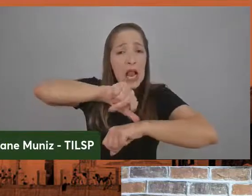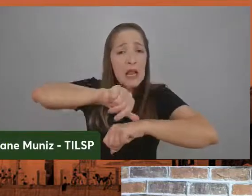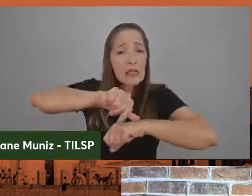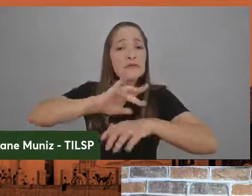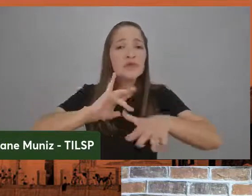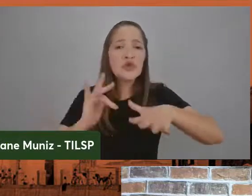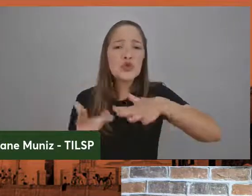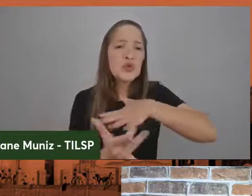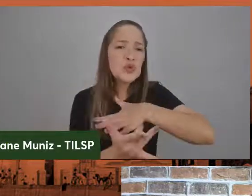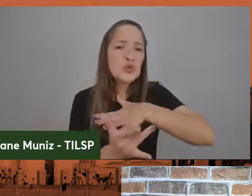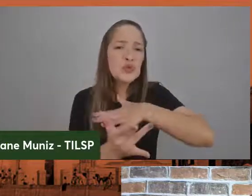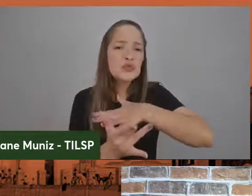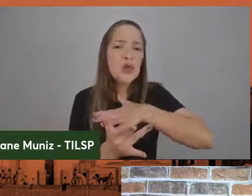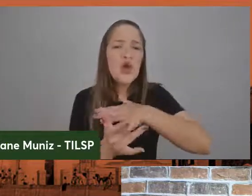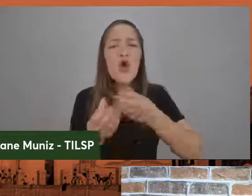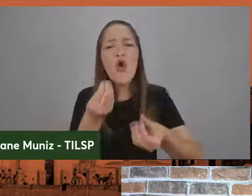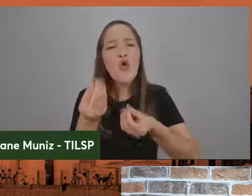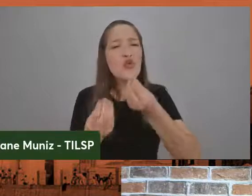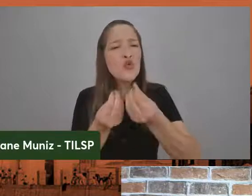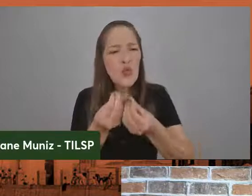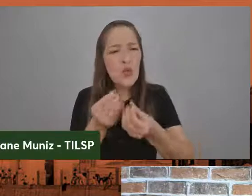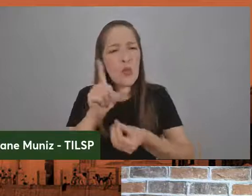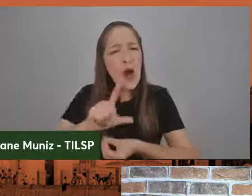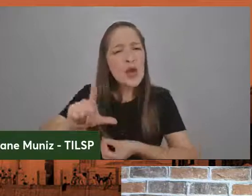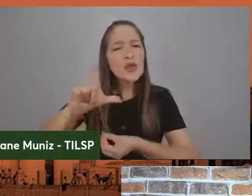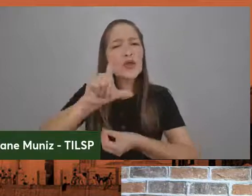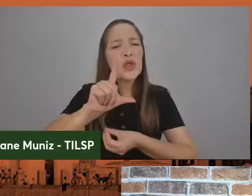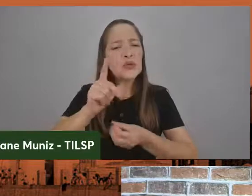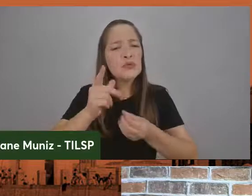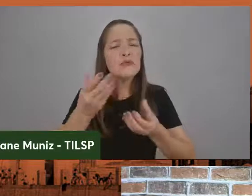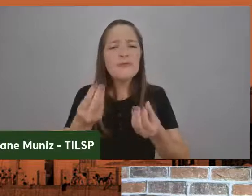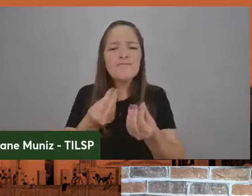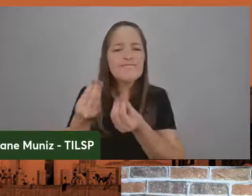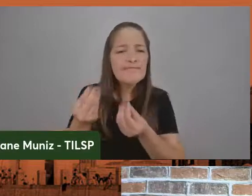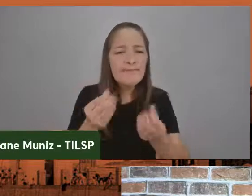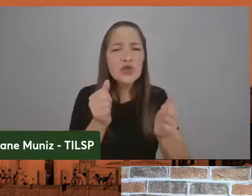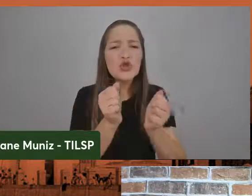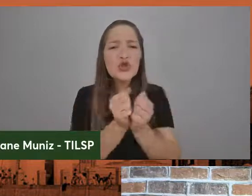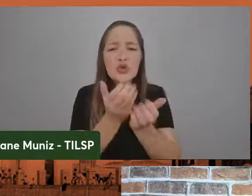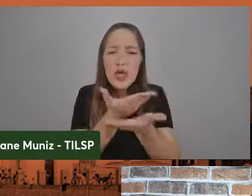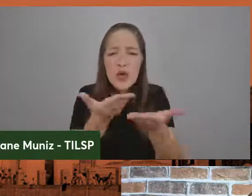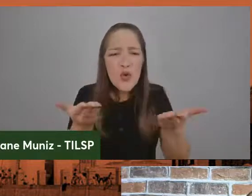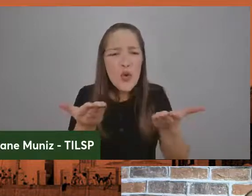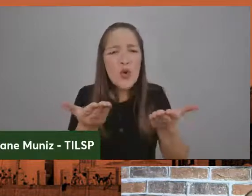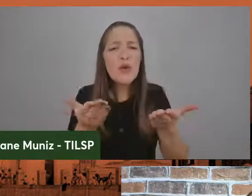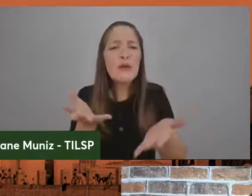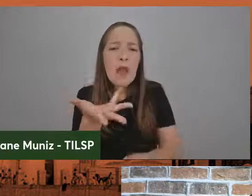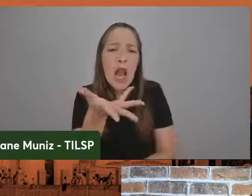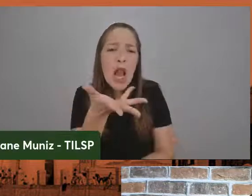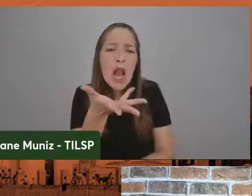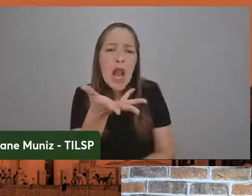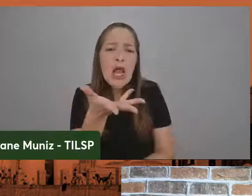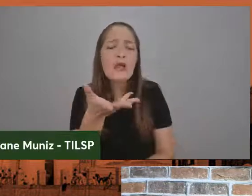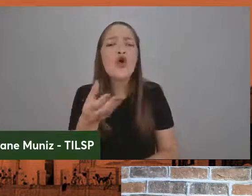vai. Como a literatura se encaixa, como ela caminha nesses meandros aí tão velozes,